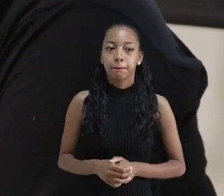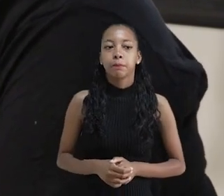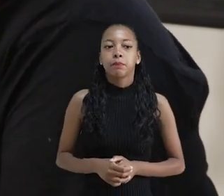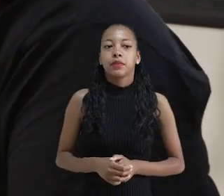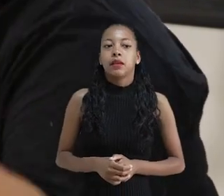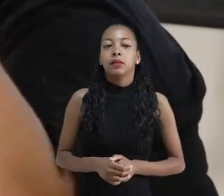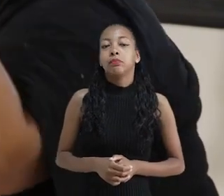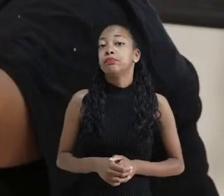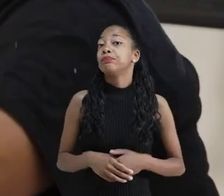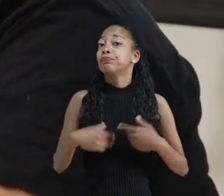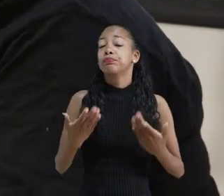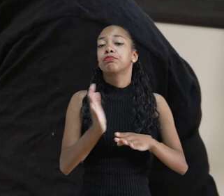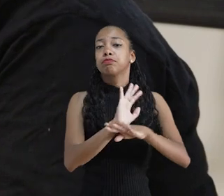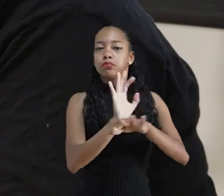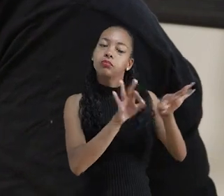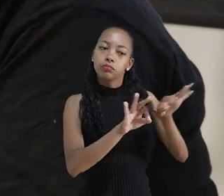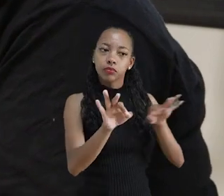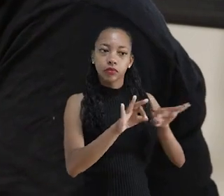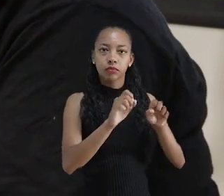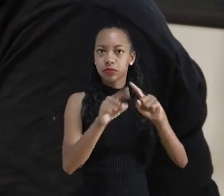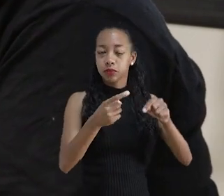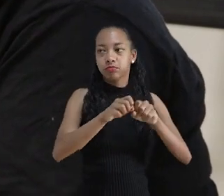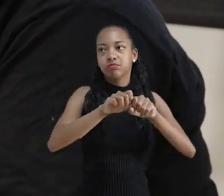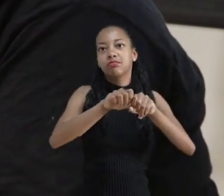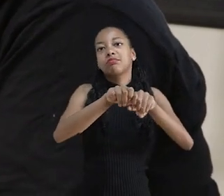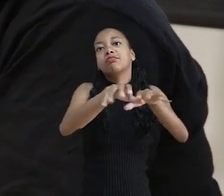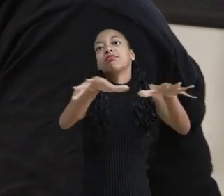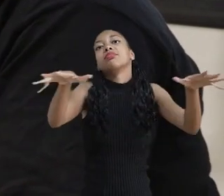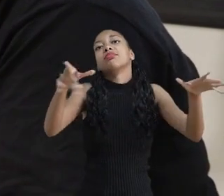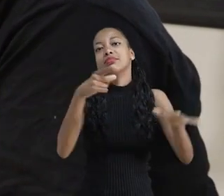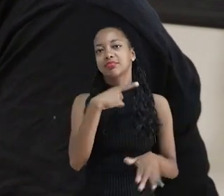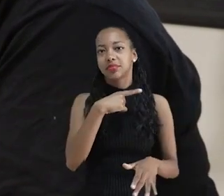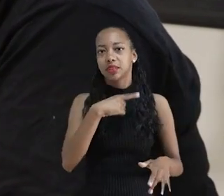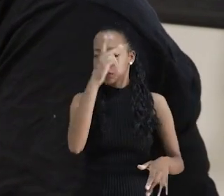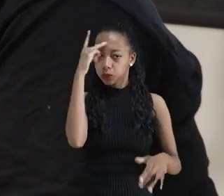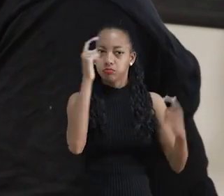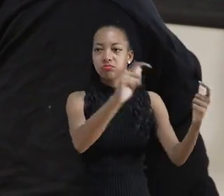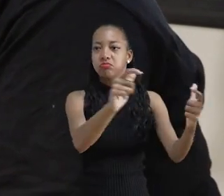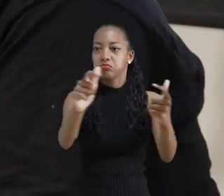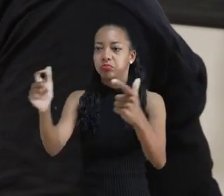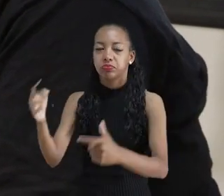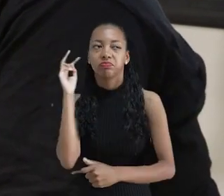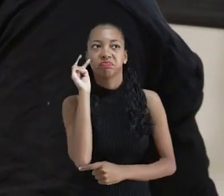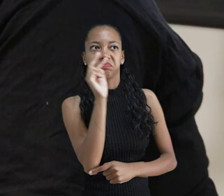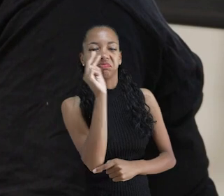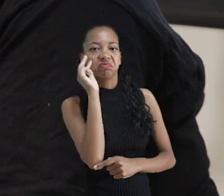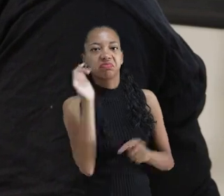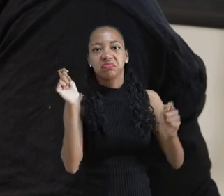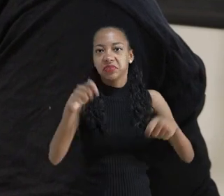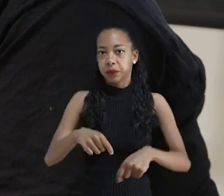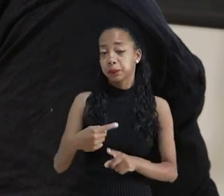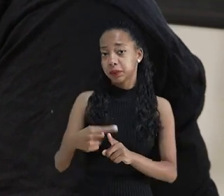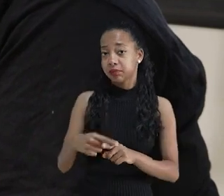sendo construídas os in chegando em vários lugares aí para discutir se fazer esse cinema que